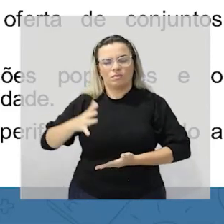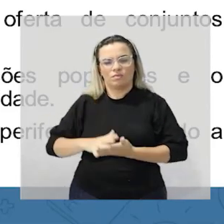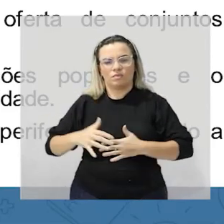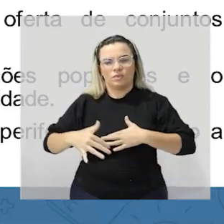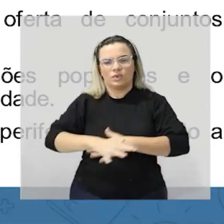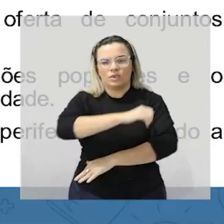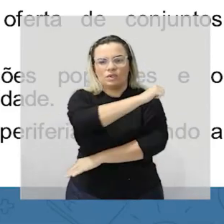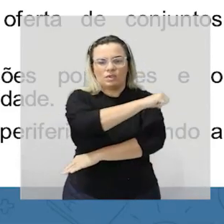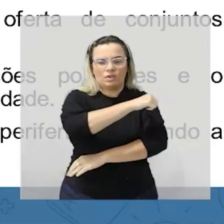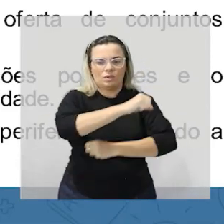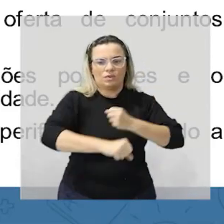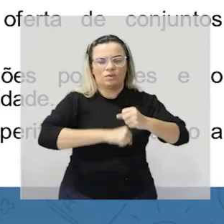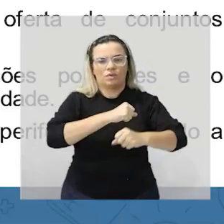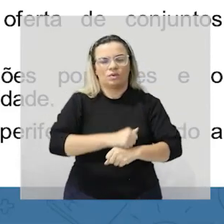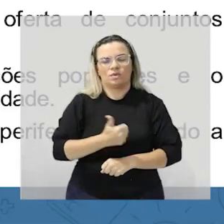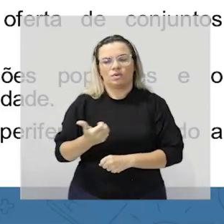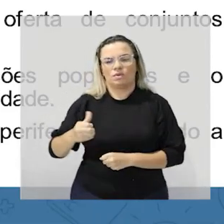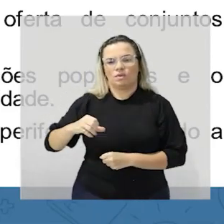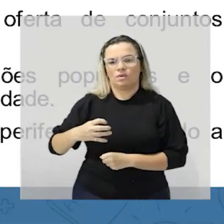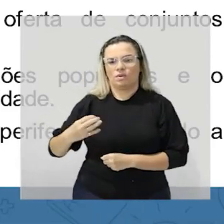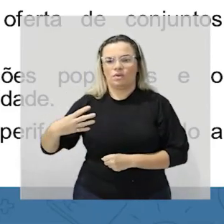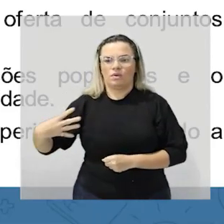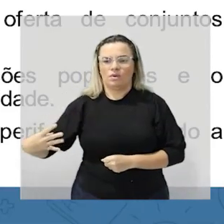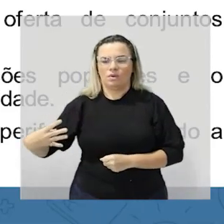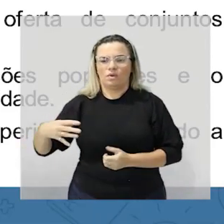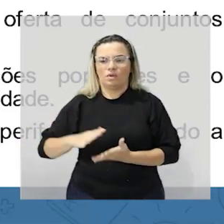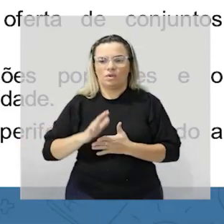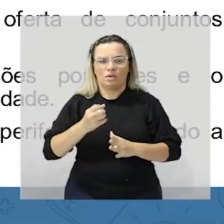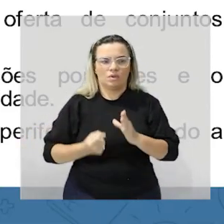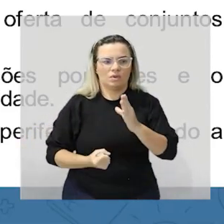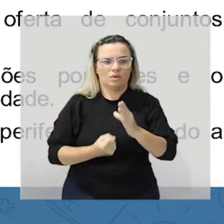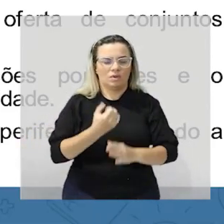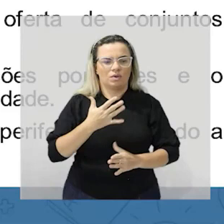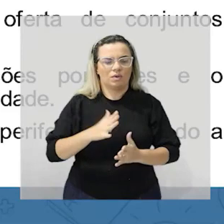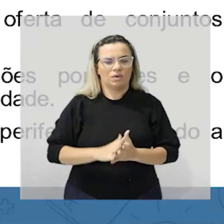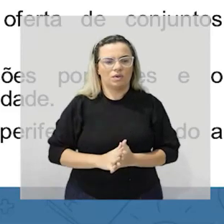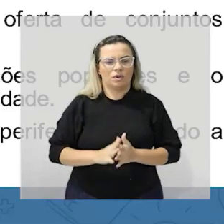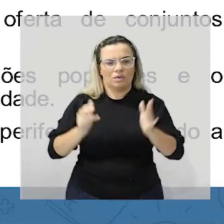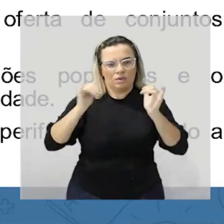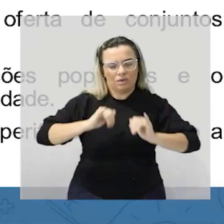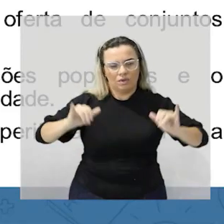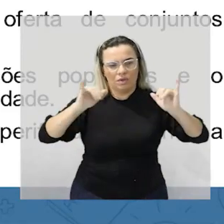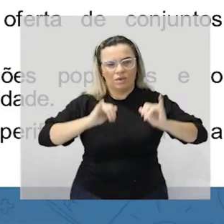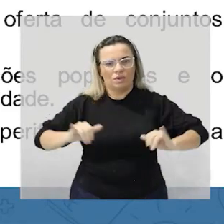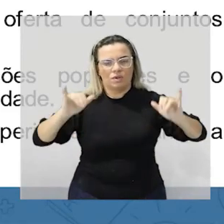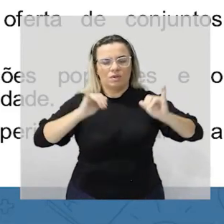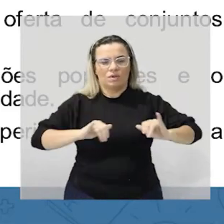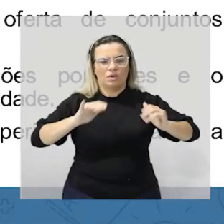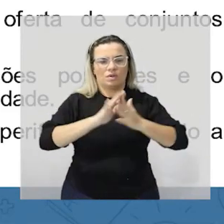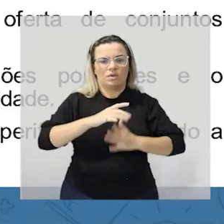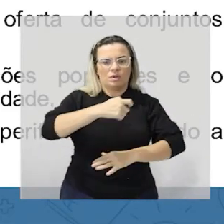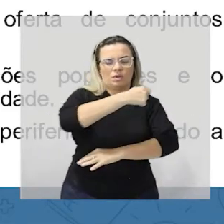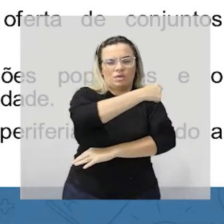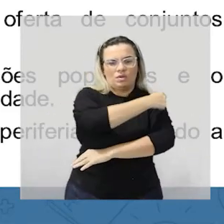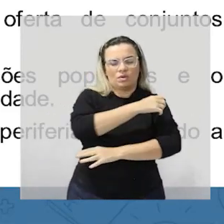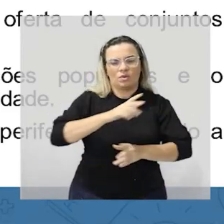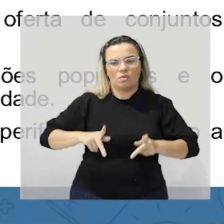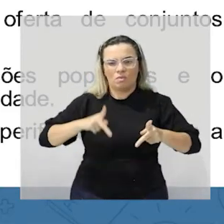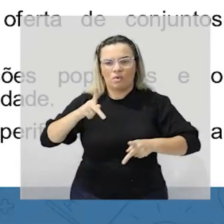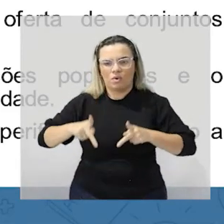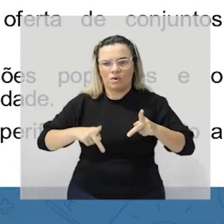Janeiro, em 1904. Seu estopim foi a campanha de vacinação em massa da